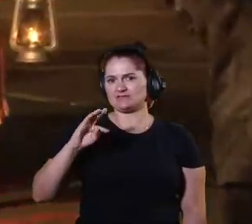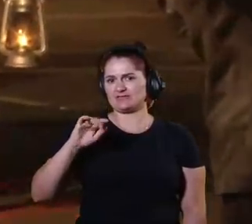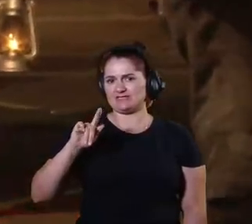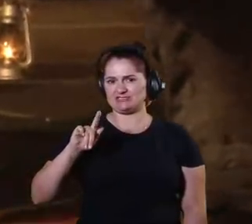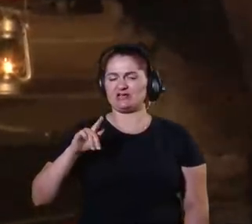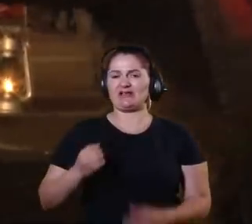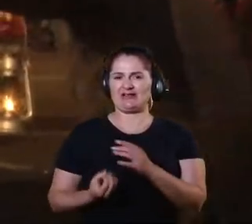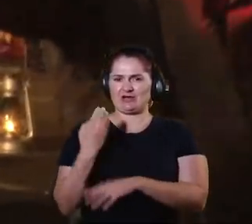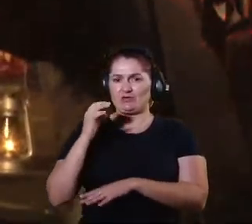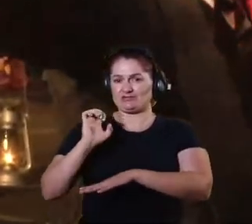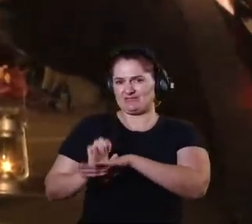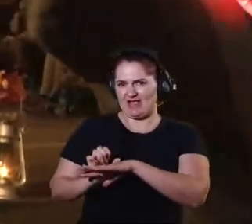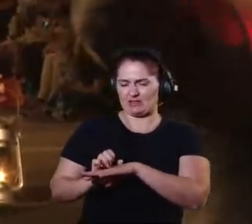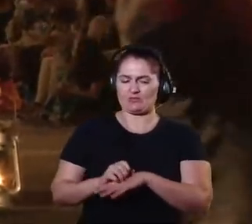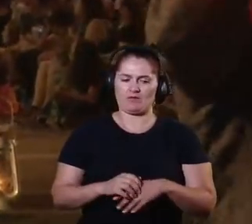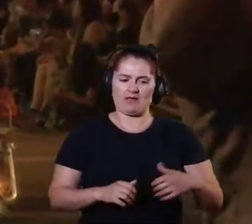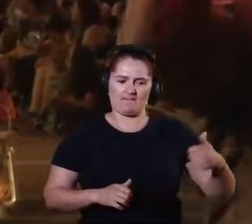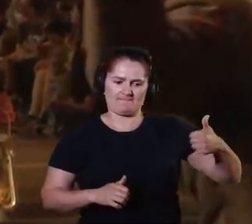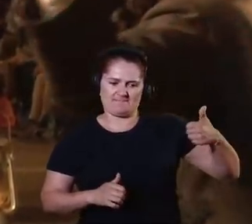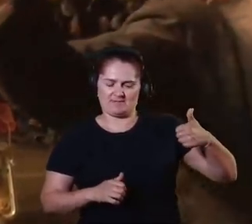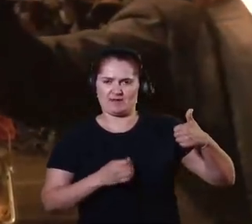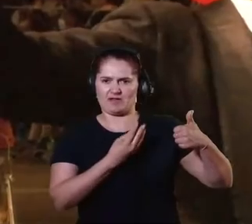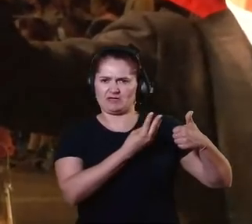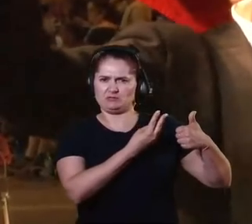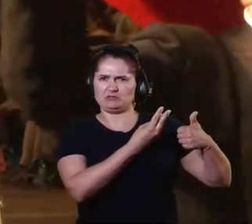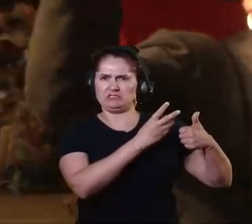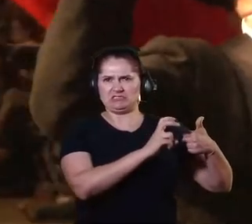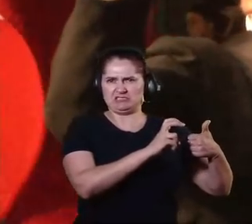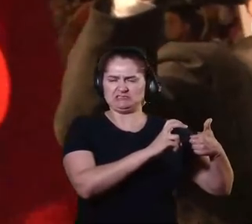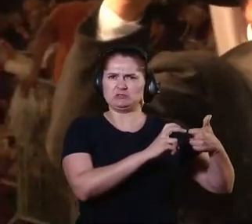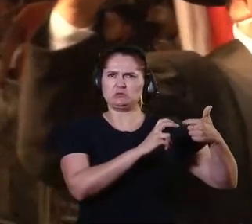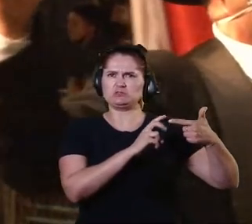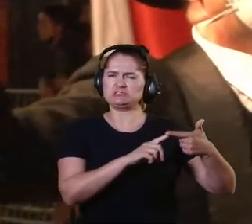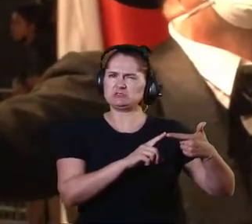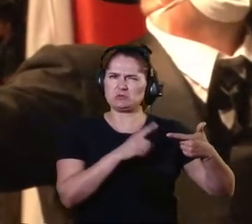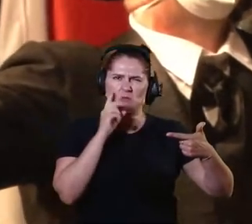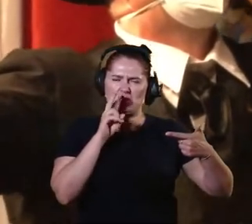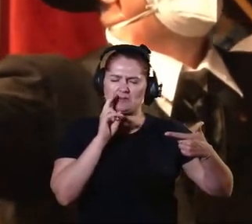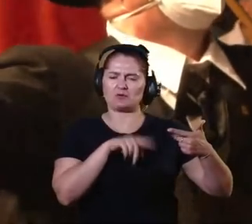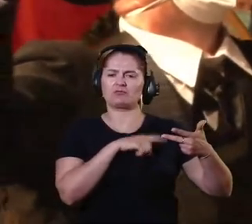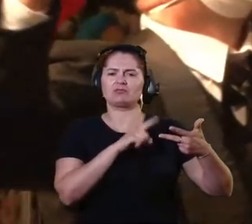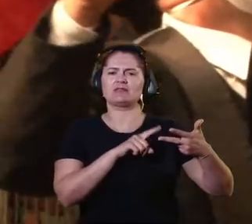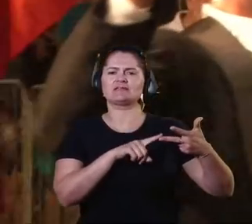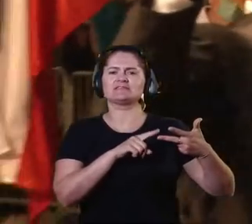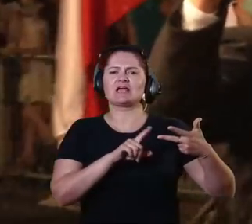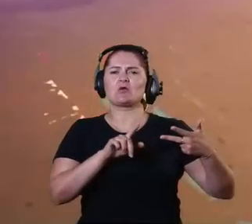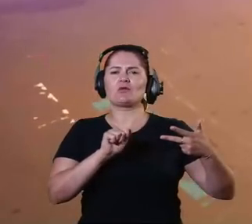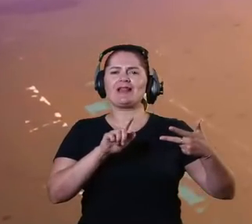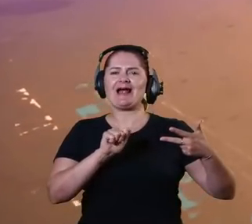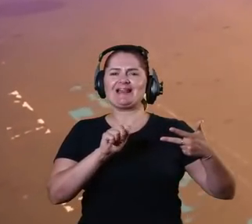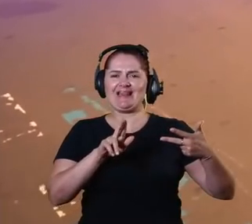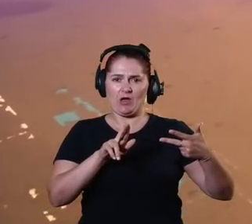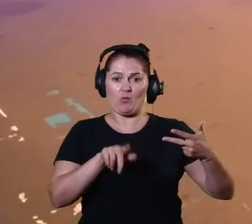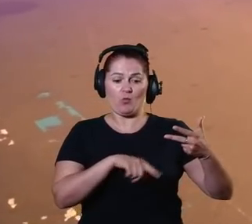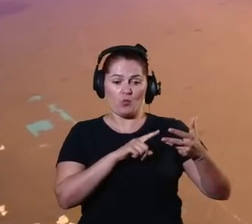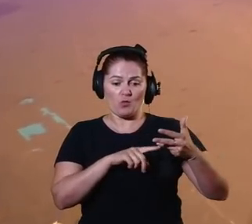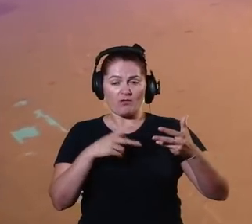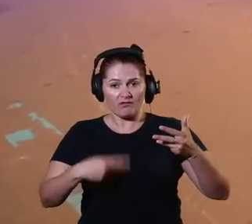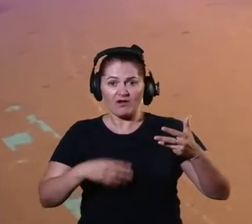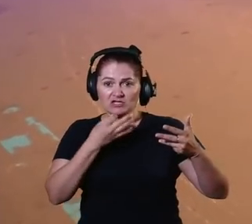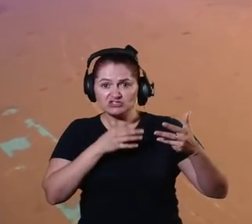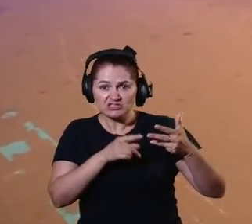da Lealdade. O primeiro, 35, depois não me lembro qual o segundo, o terceiro é o Lalau Miranda, em Passo Fundo. Então são